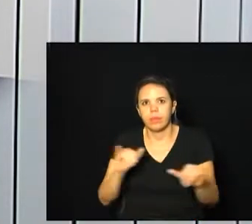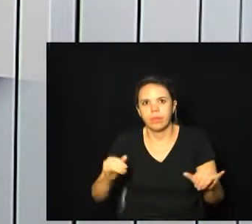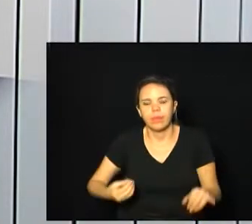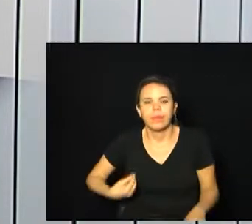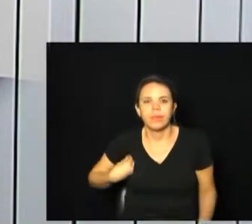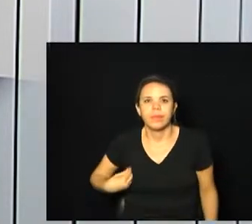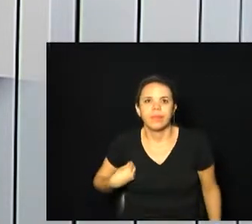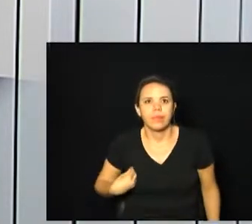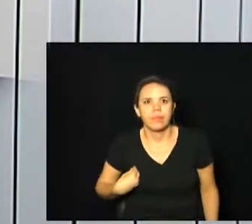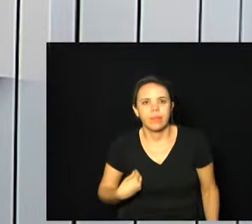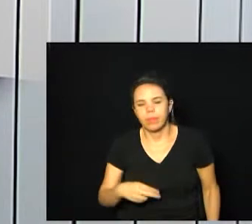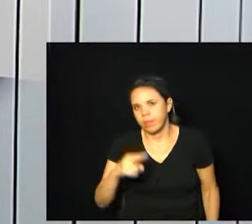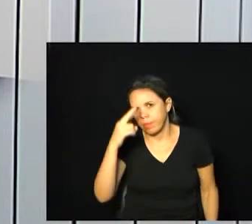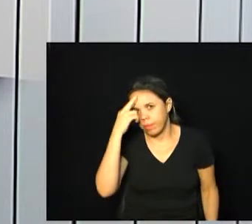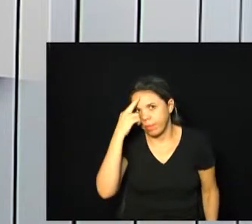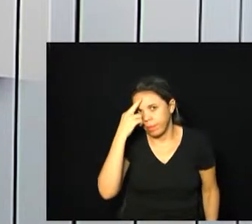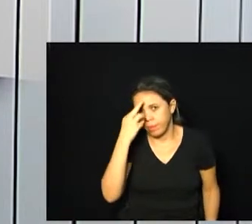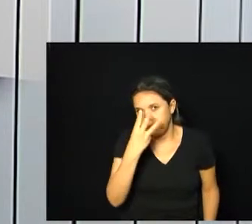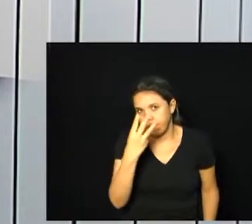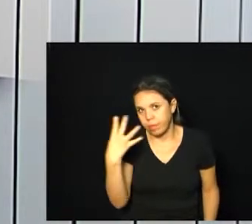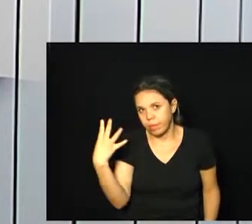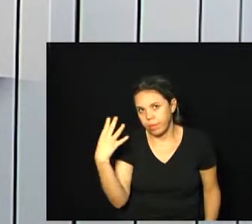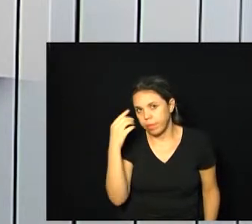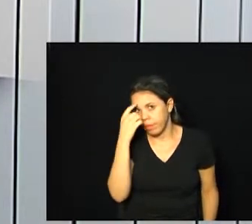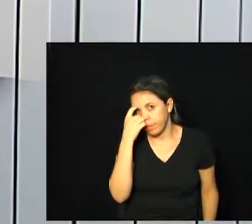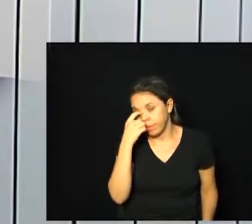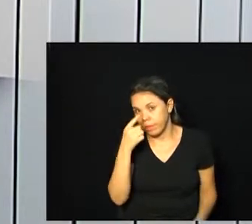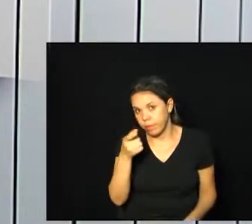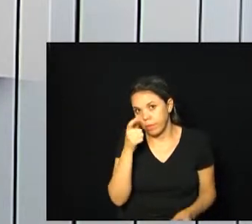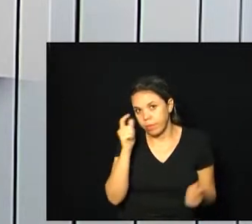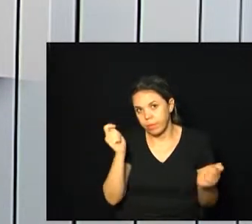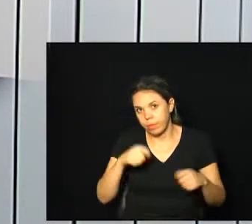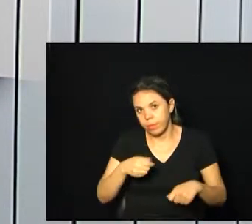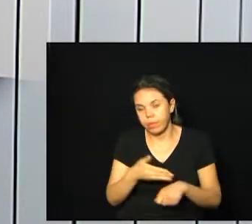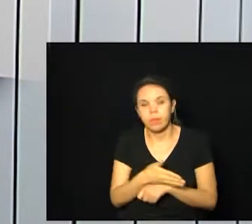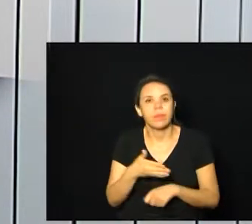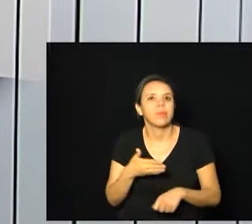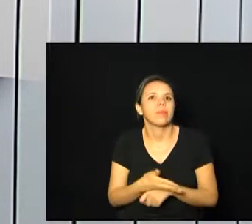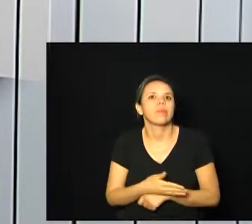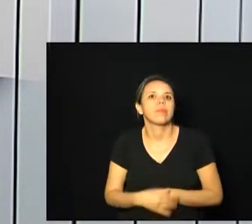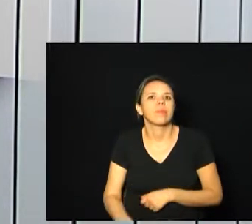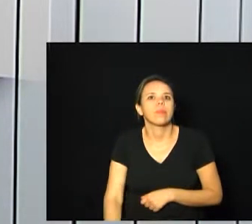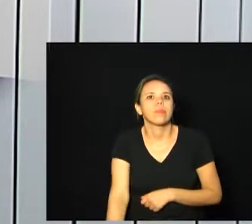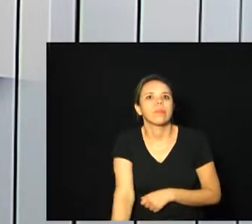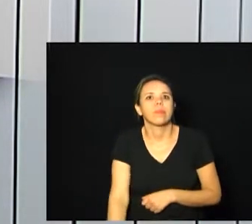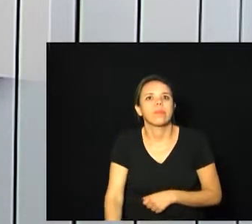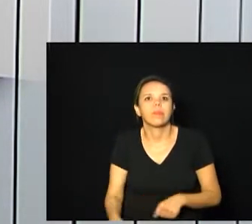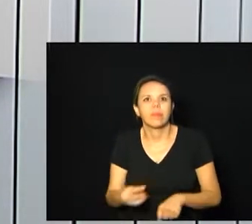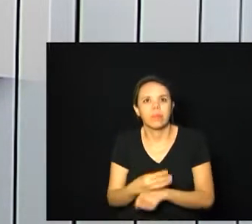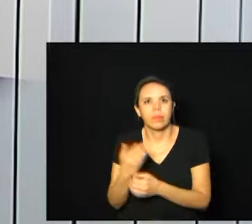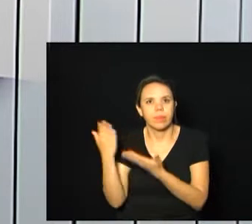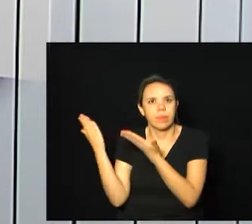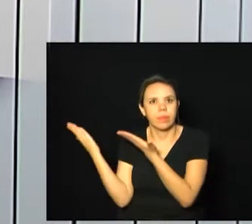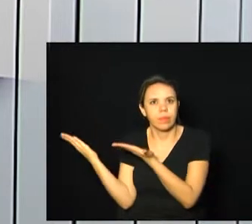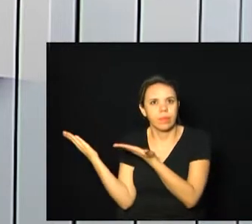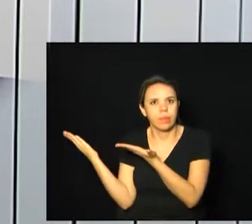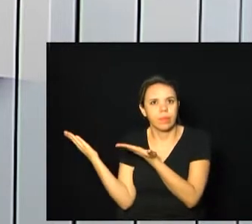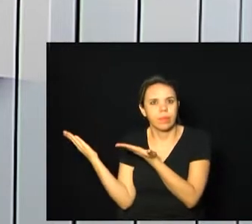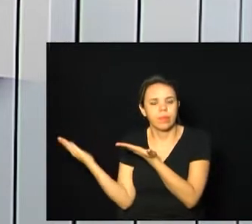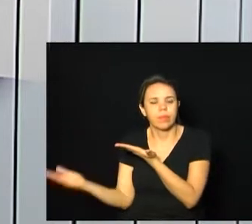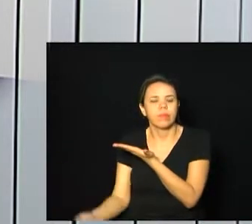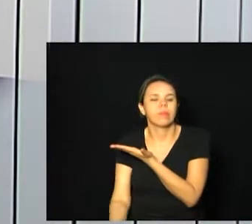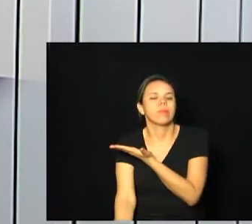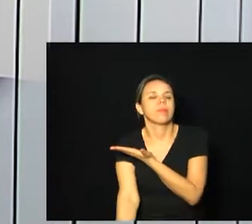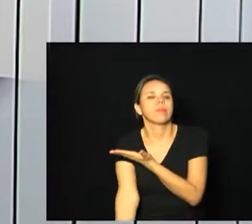ao vivo, 12h34. E você pode participar através do WhatsApp. 19 é o nosso